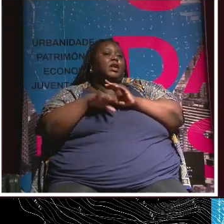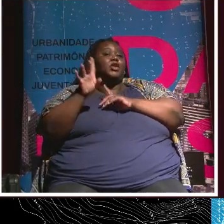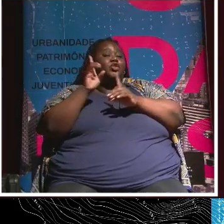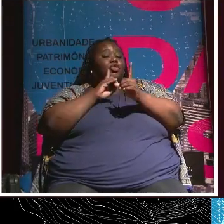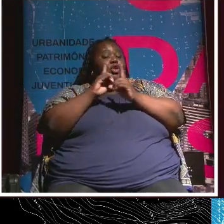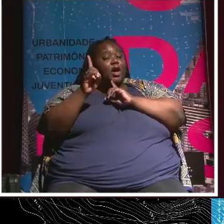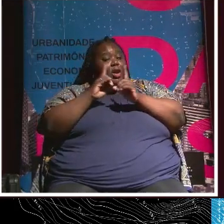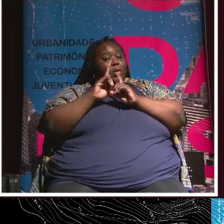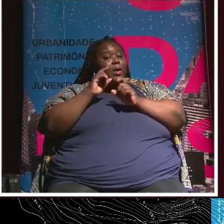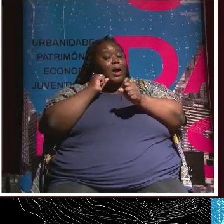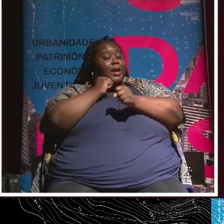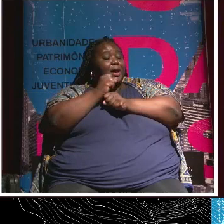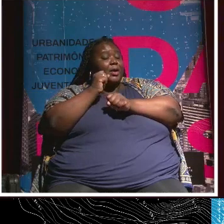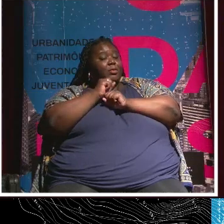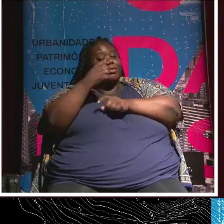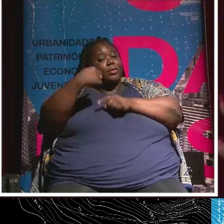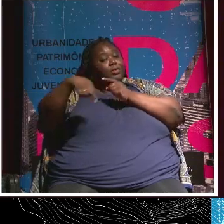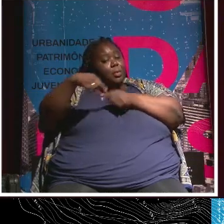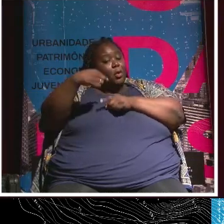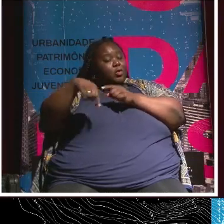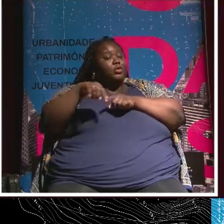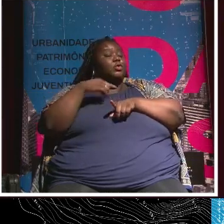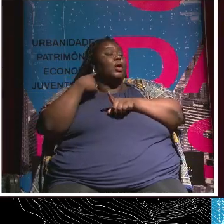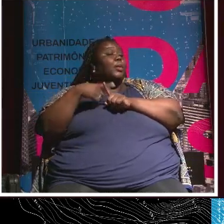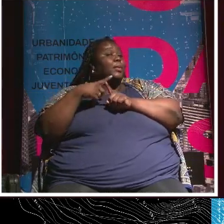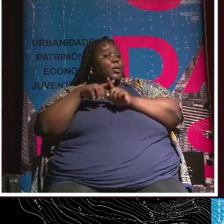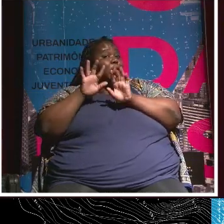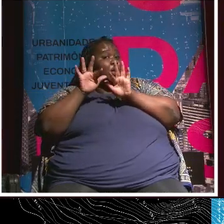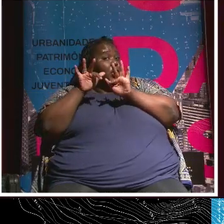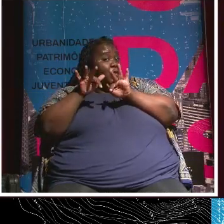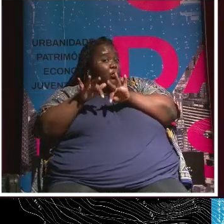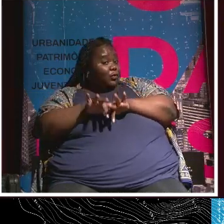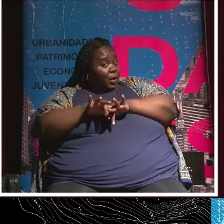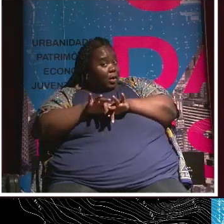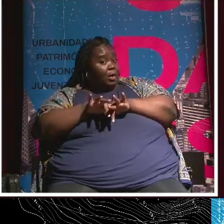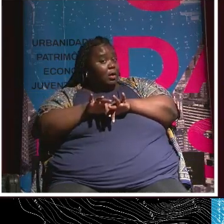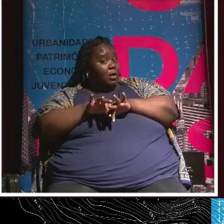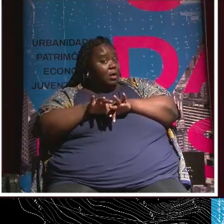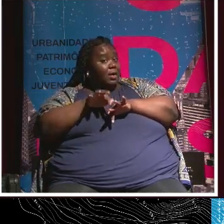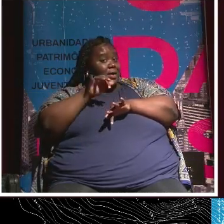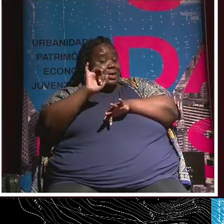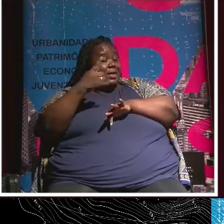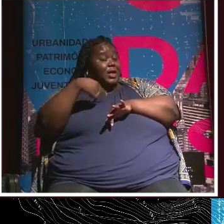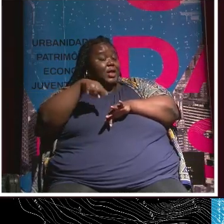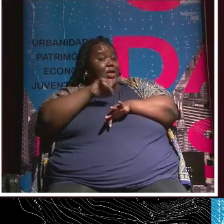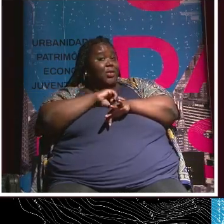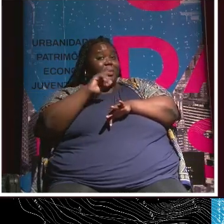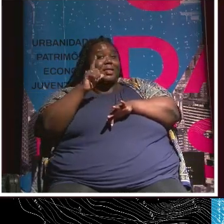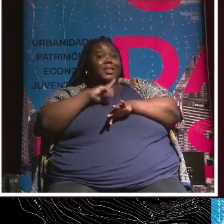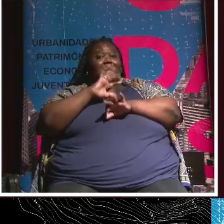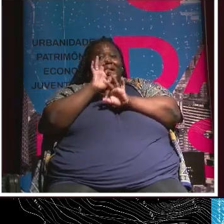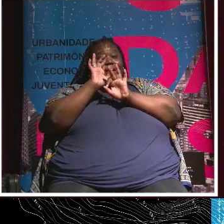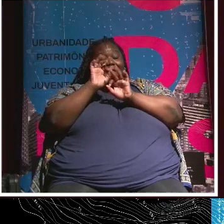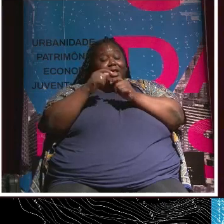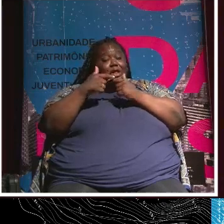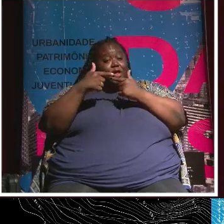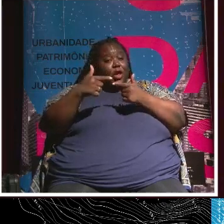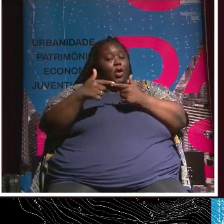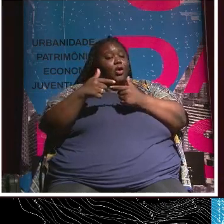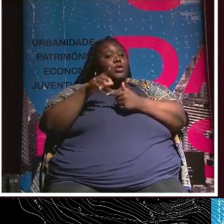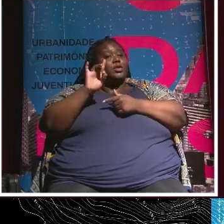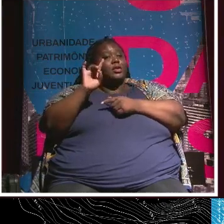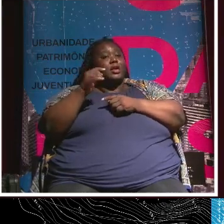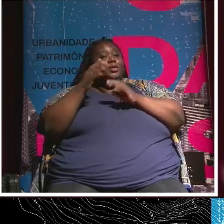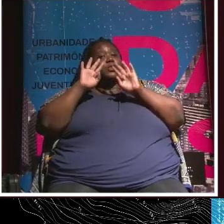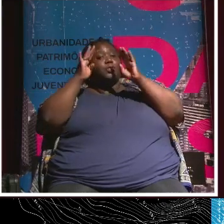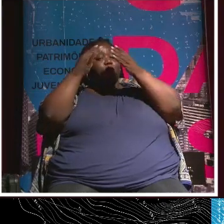dialogada na construção de políticas públicas. Porque, ao fim e ao cabo, se a gente tiver sorte, Deus der bom tempo, os